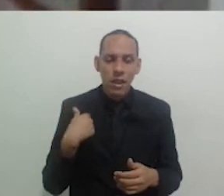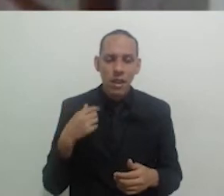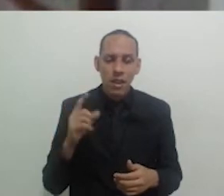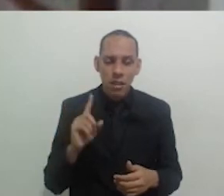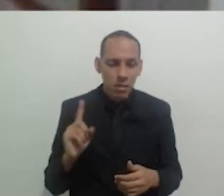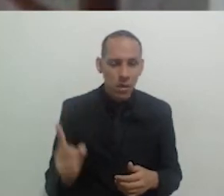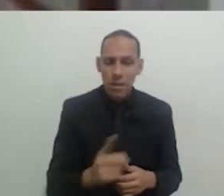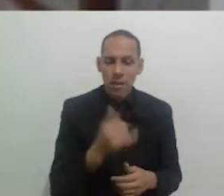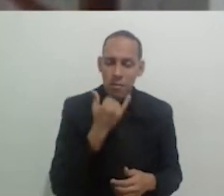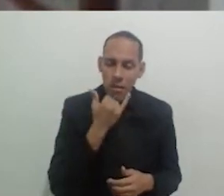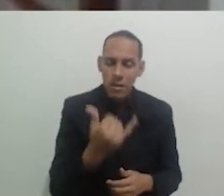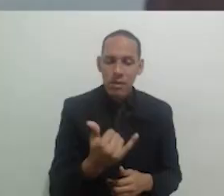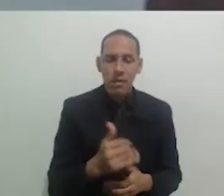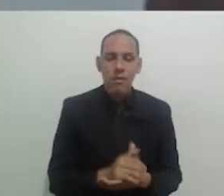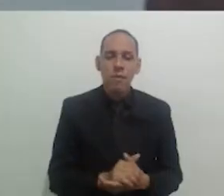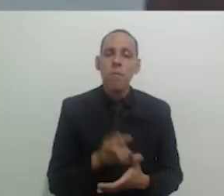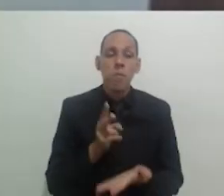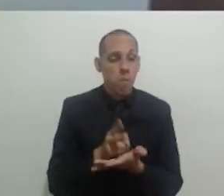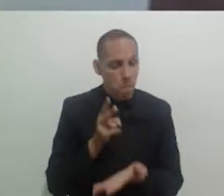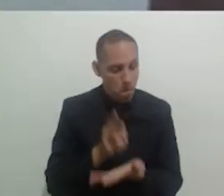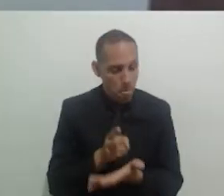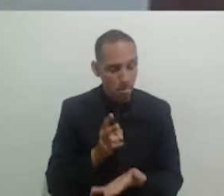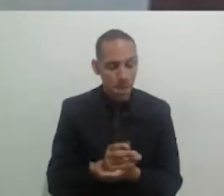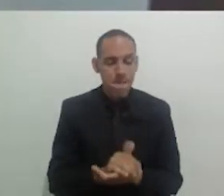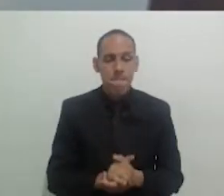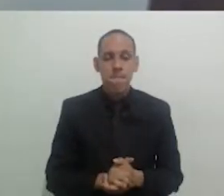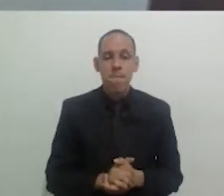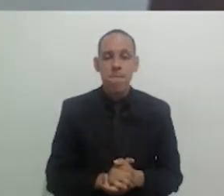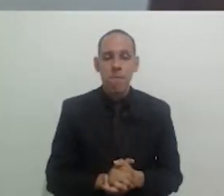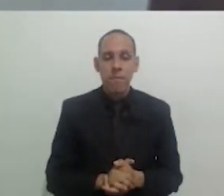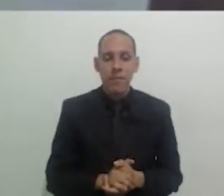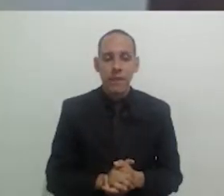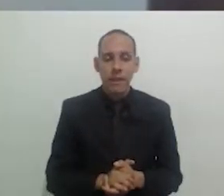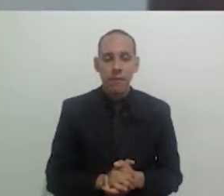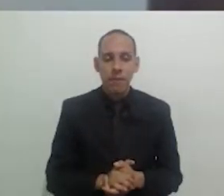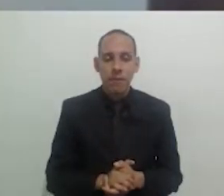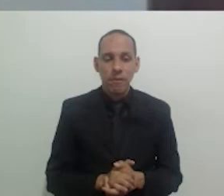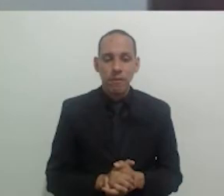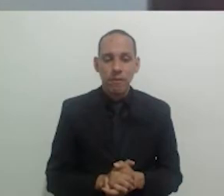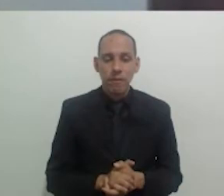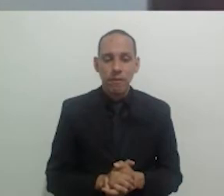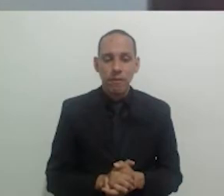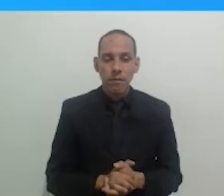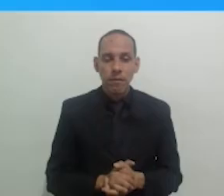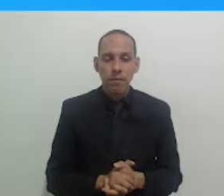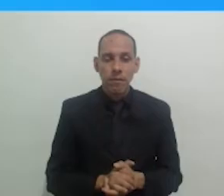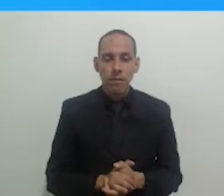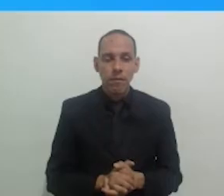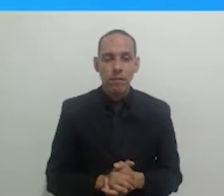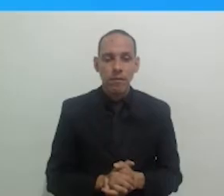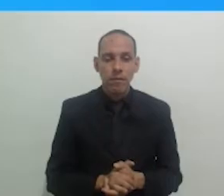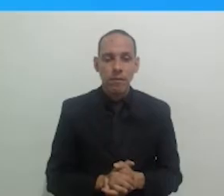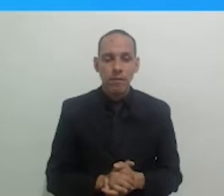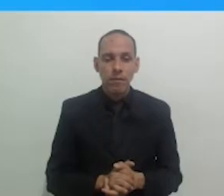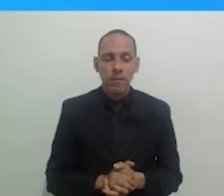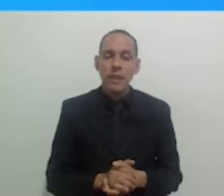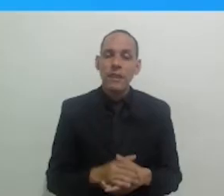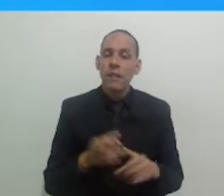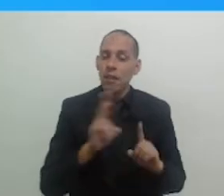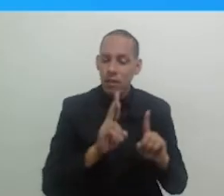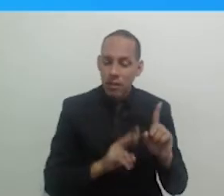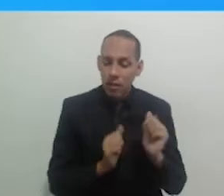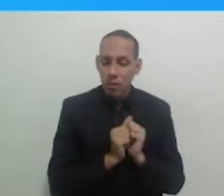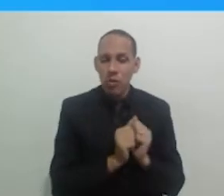E continua. Parece que prevalece o voto do relator. Está prevalecendo aí. Votou com o relator. Eu acho que